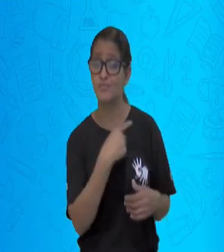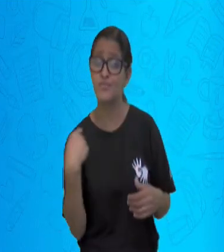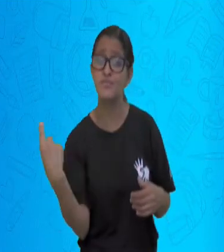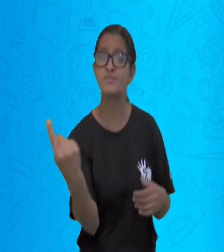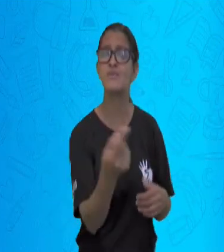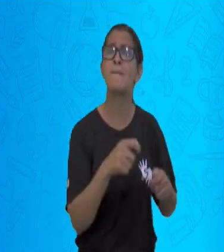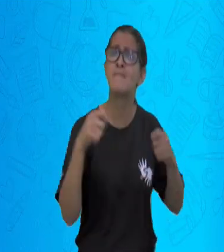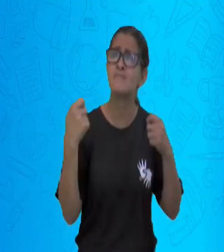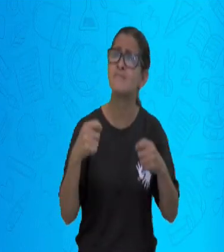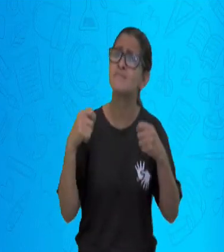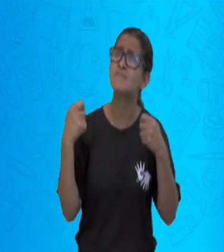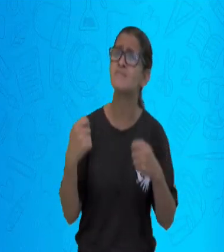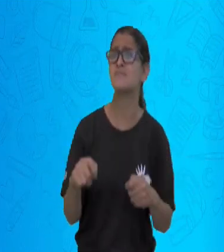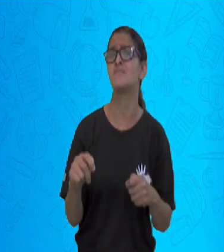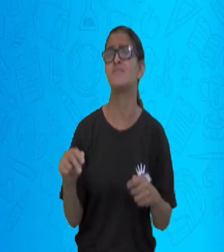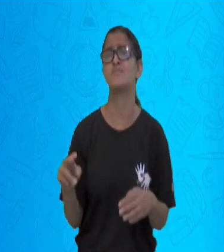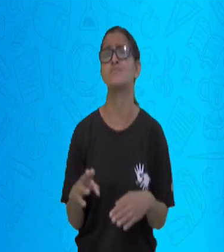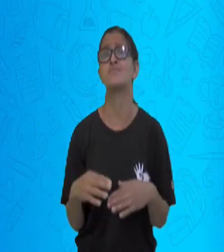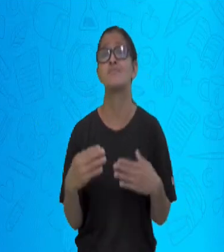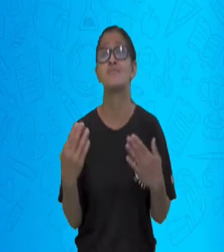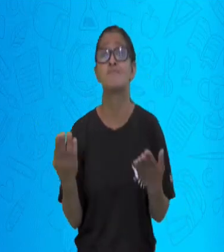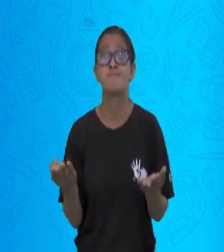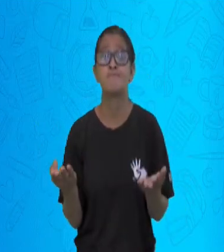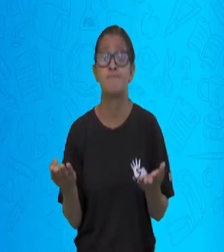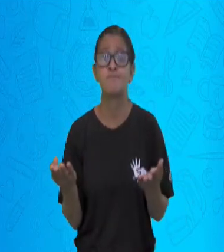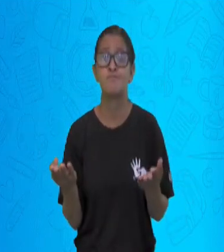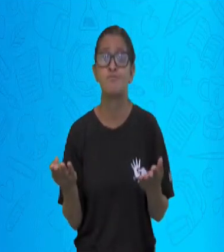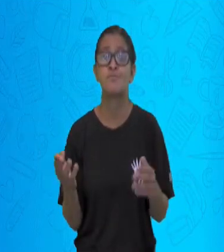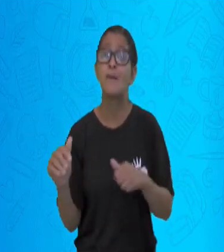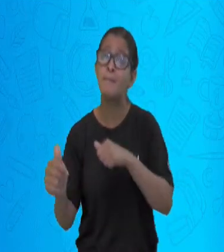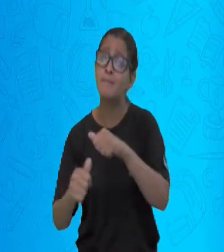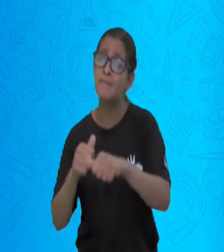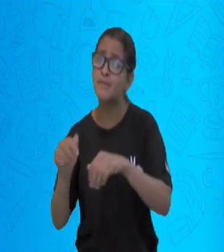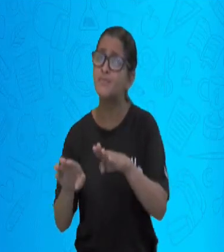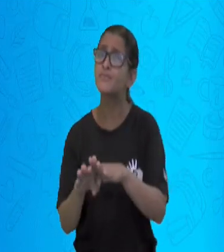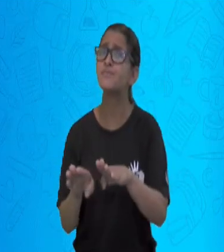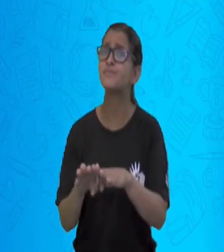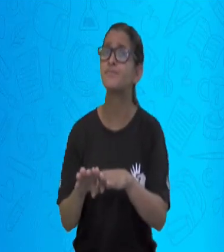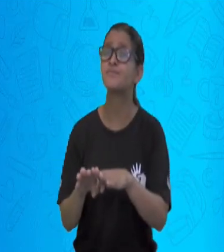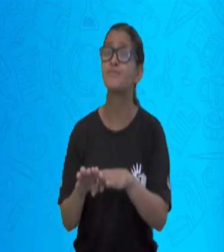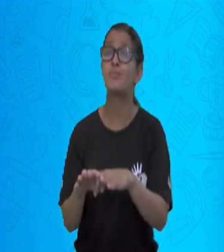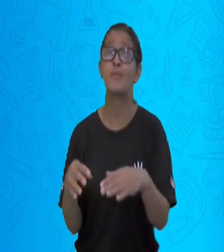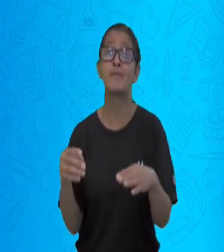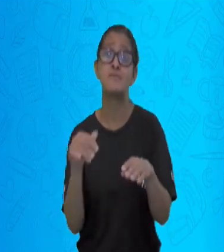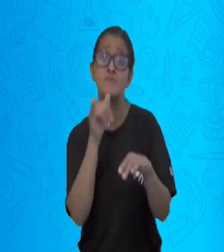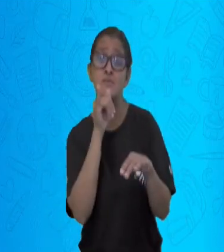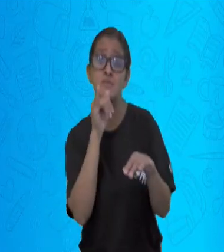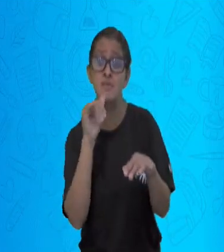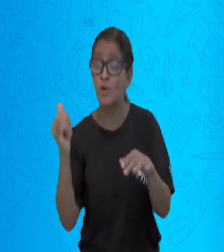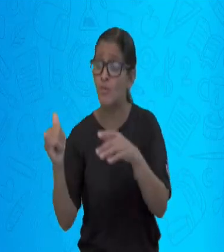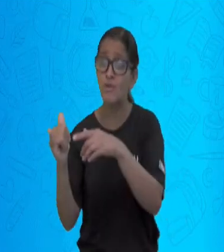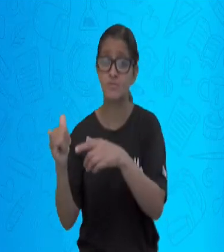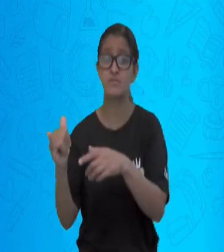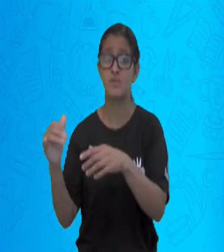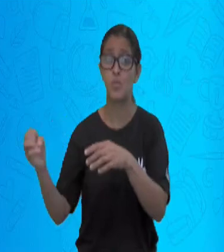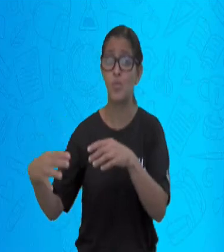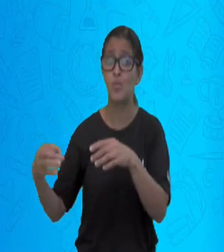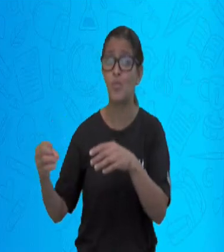muito rápido. Hoje você compra um celular de um modelo, daqui a um mês ele já mudou totalmente